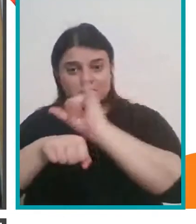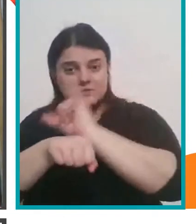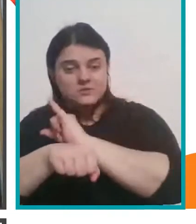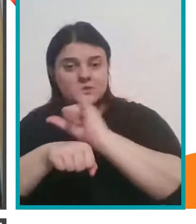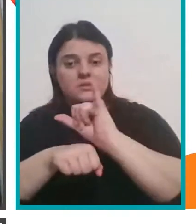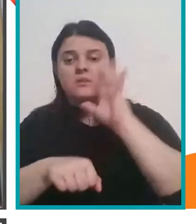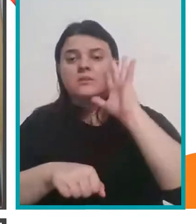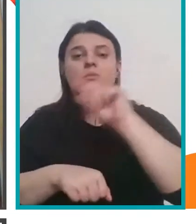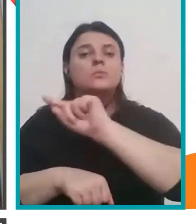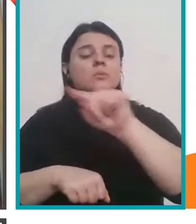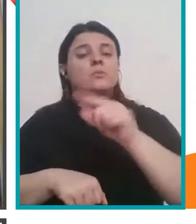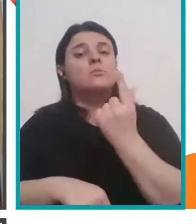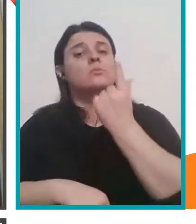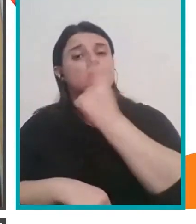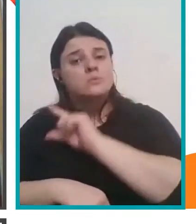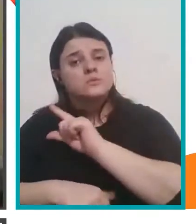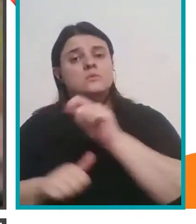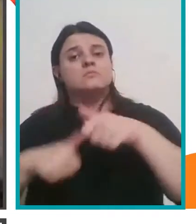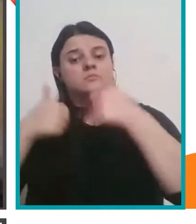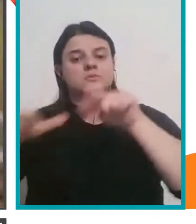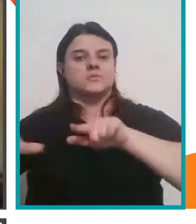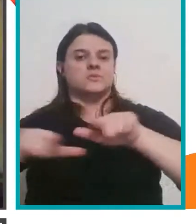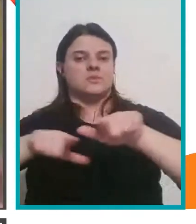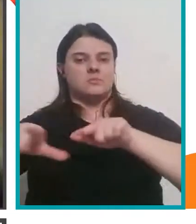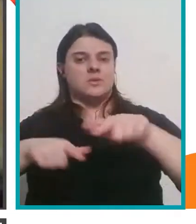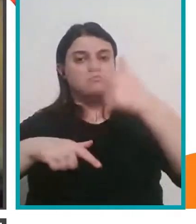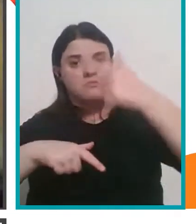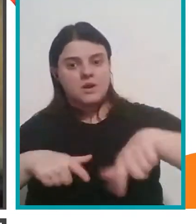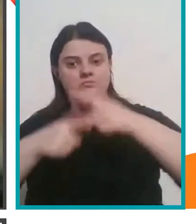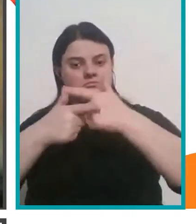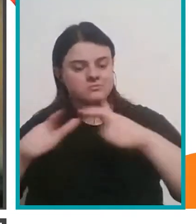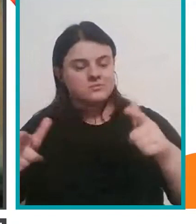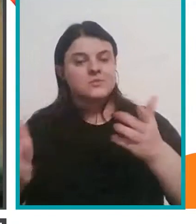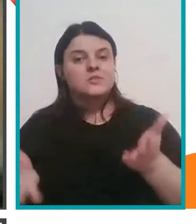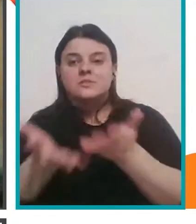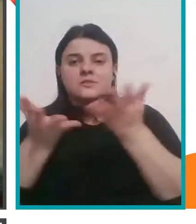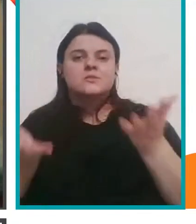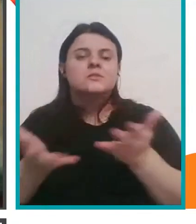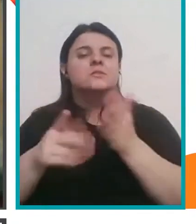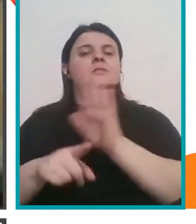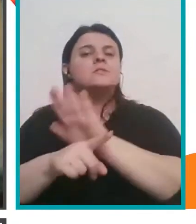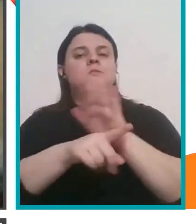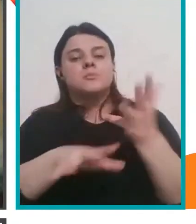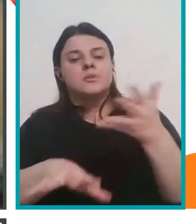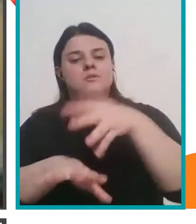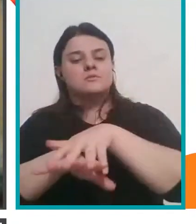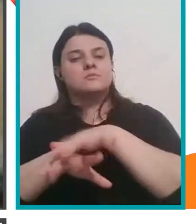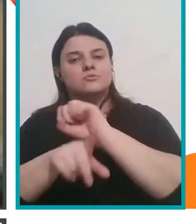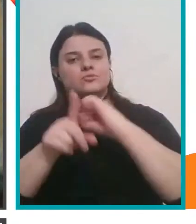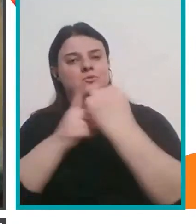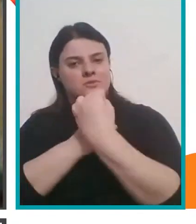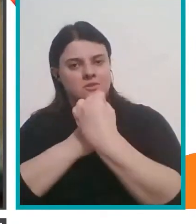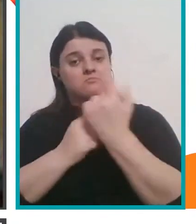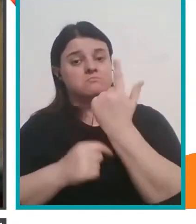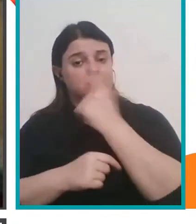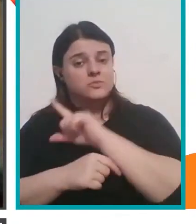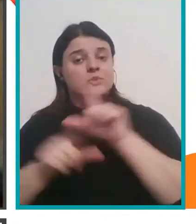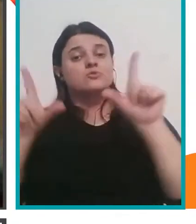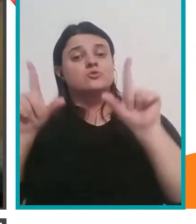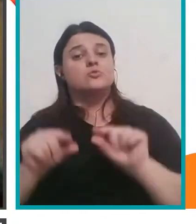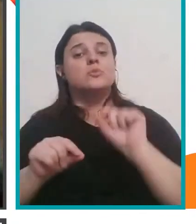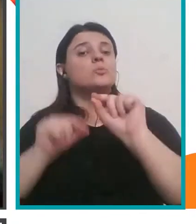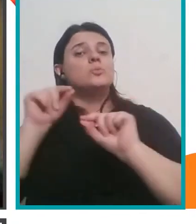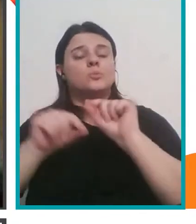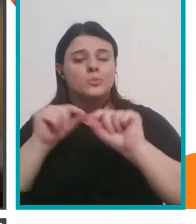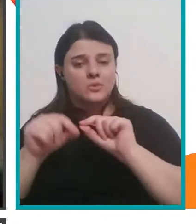que aquilo ali é capaz de gerar emprego e trazer e promover a inclusão social, diminuindo aquilo